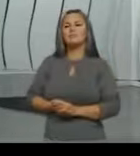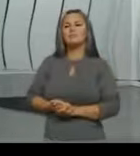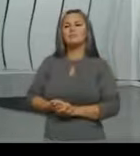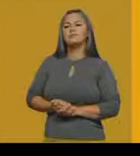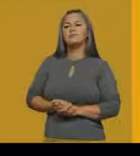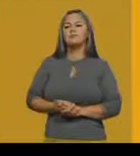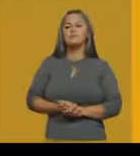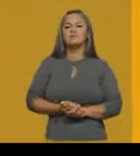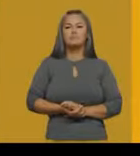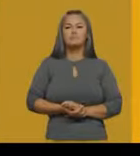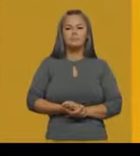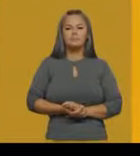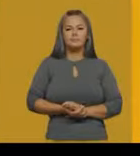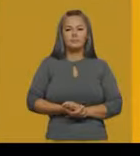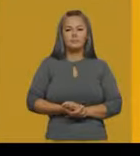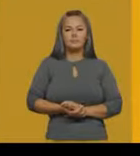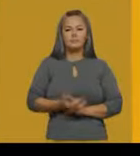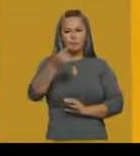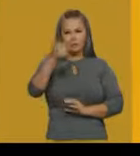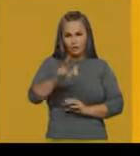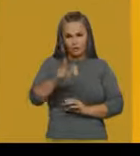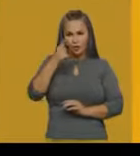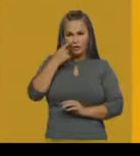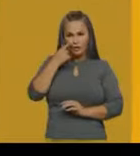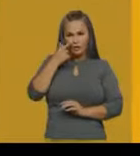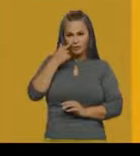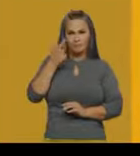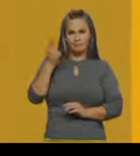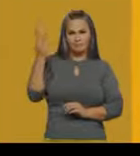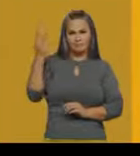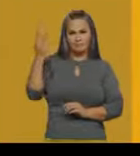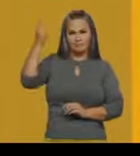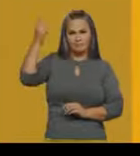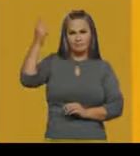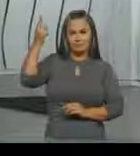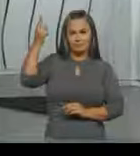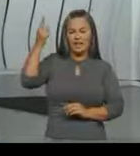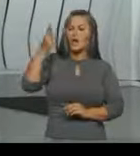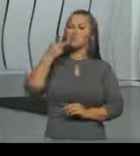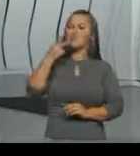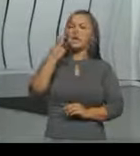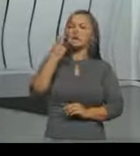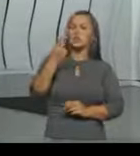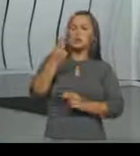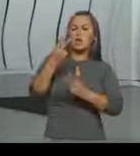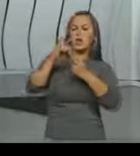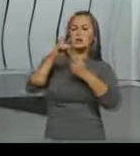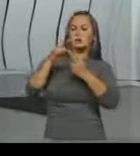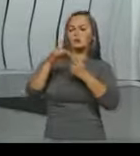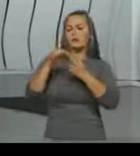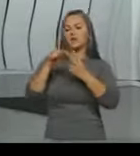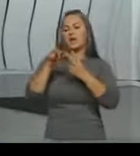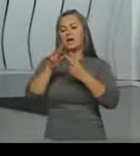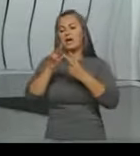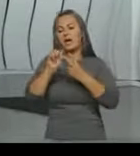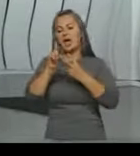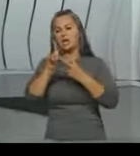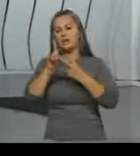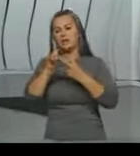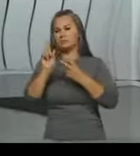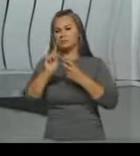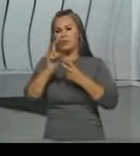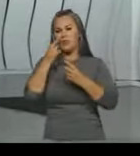só, de novo, então, em vez de eu escrever 2π radiano para 360 graus, eu escrevo